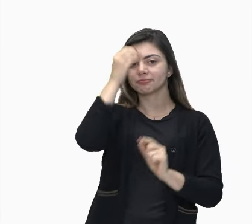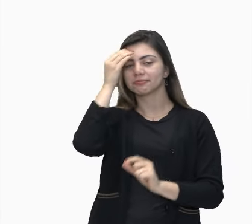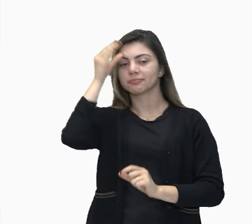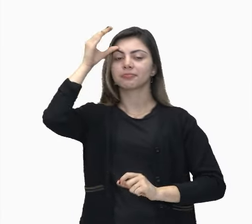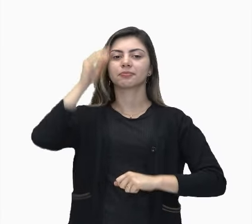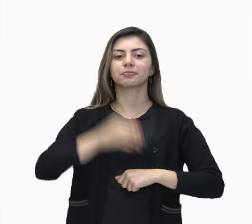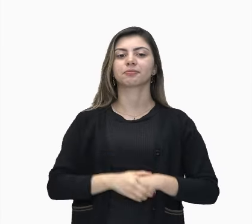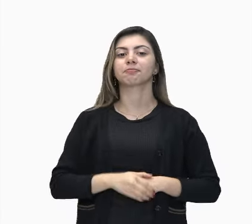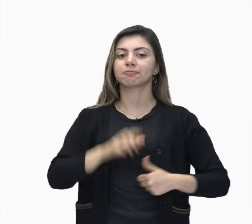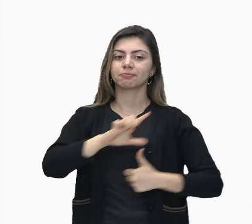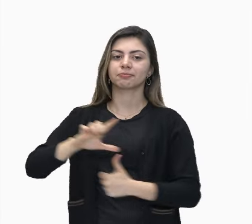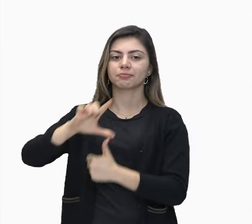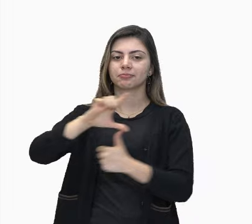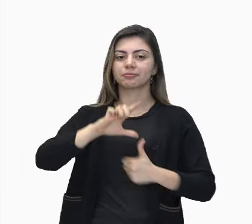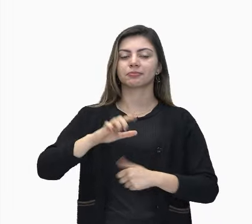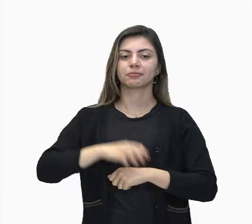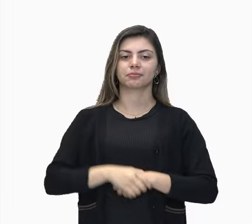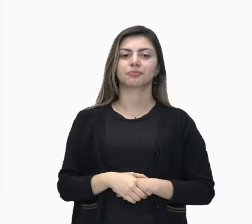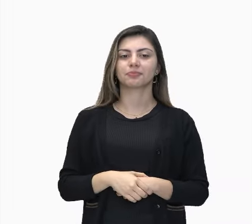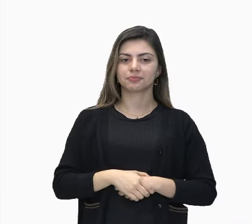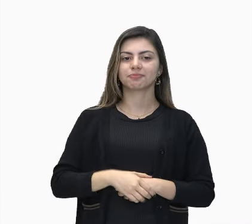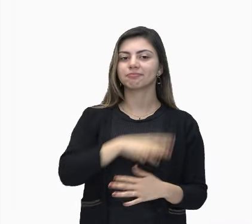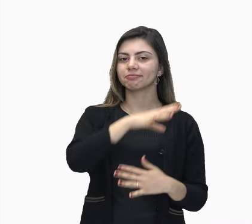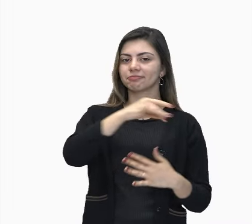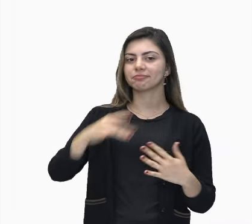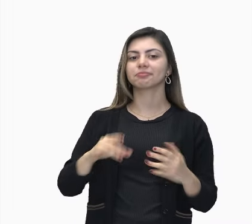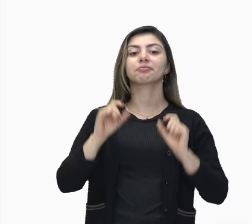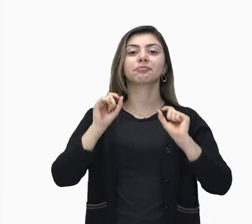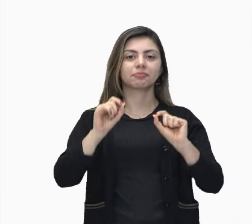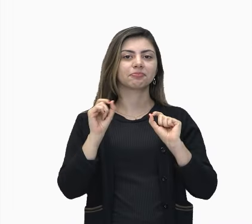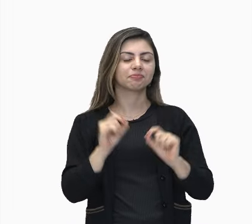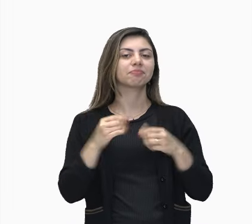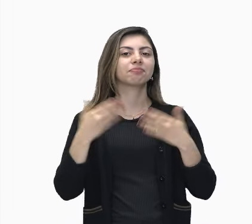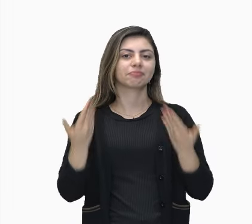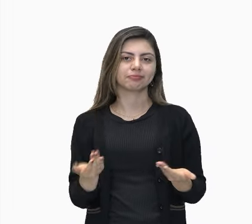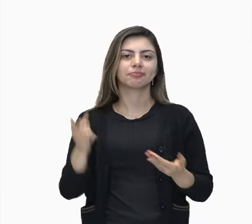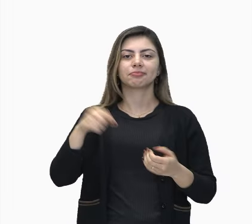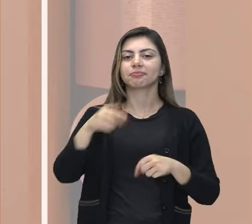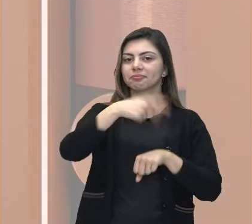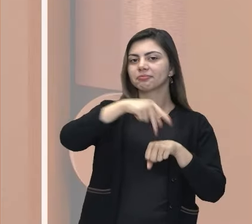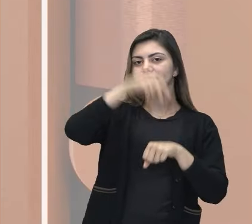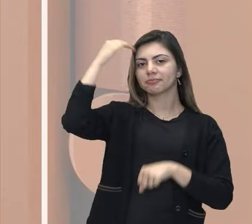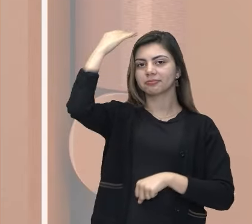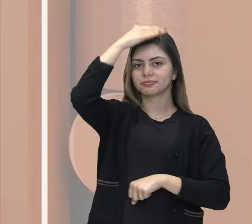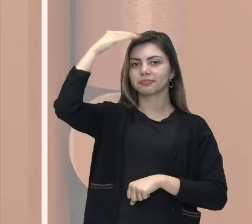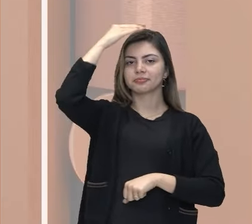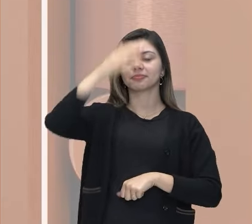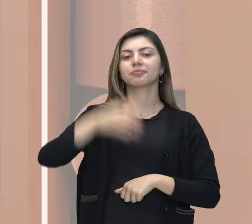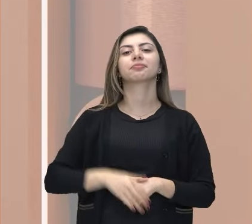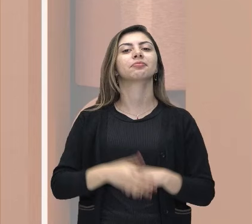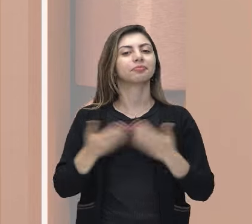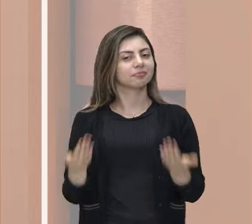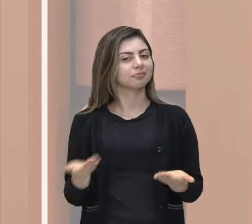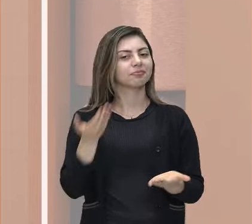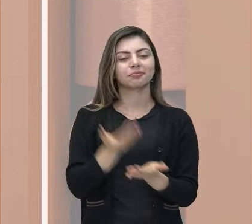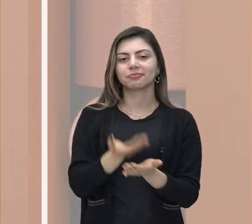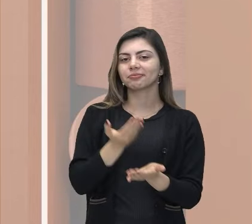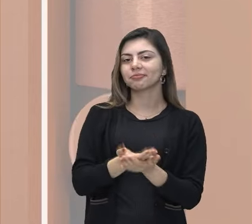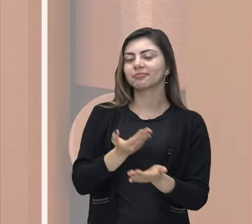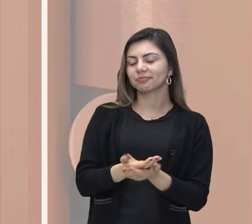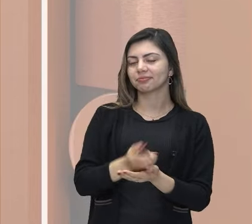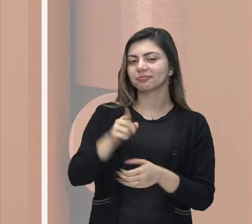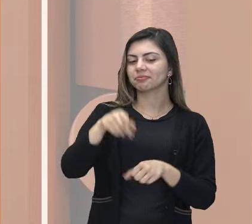de conhecimento, América Latina. O detalhamento, México. Então, nós iremos estudar aí sobre